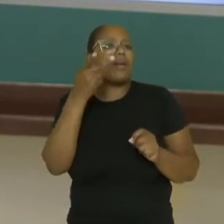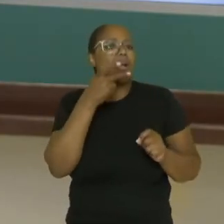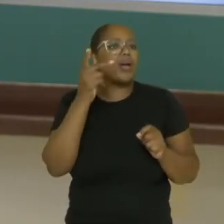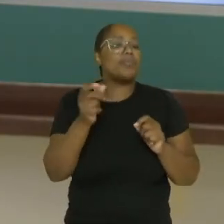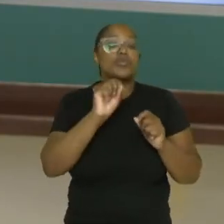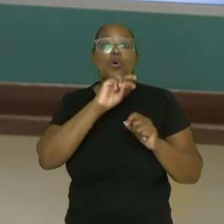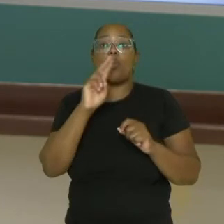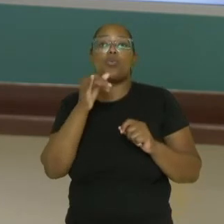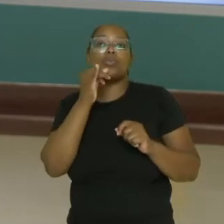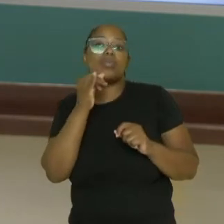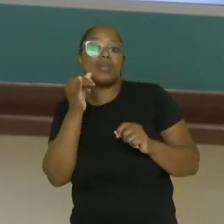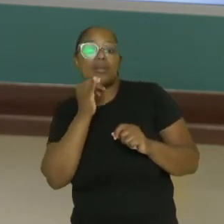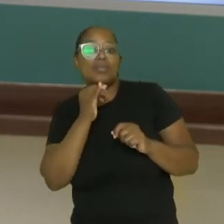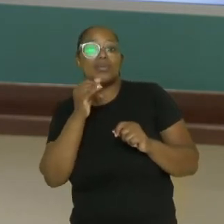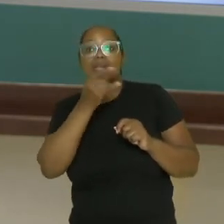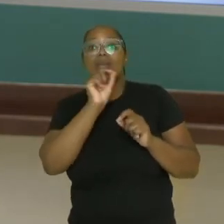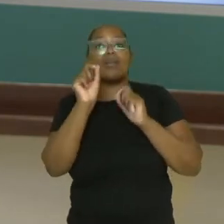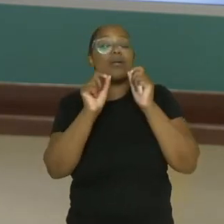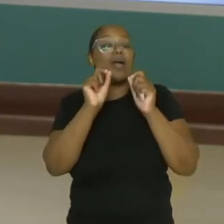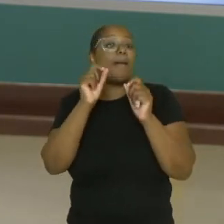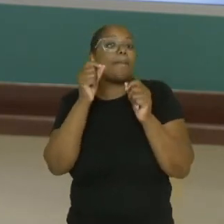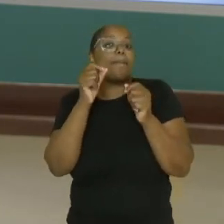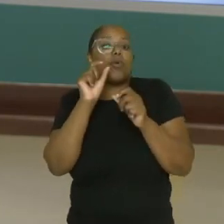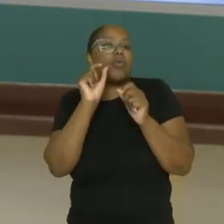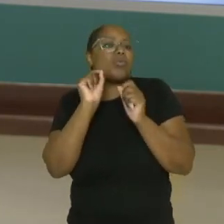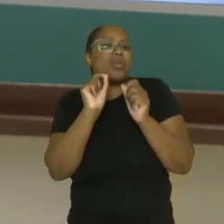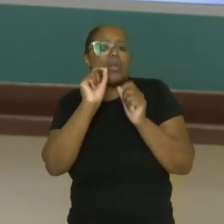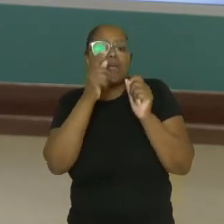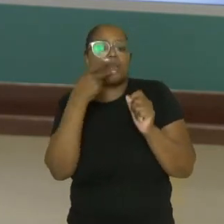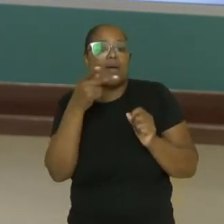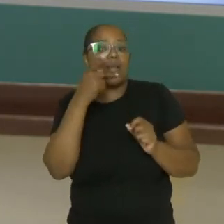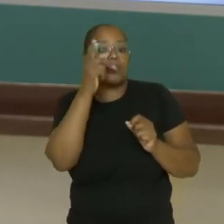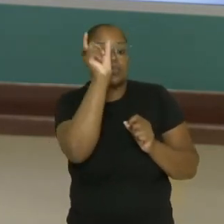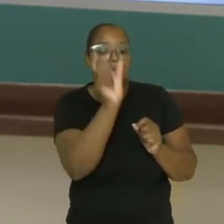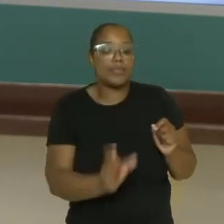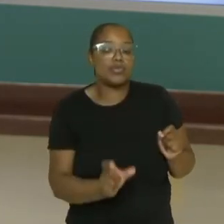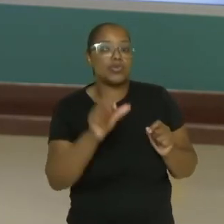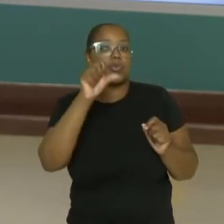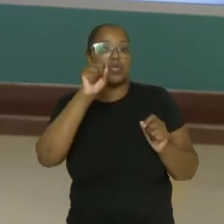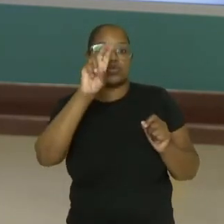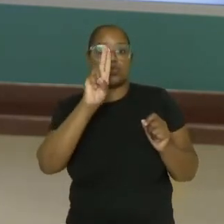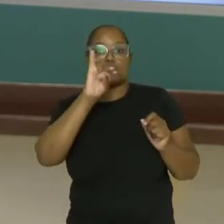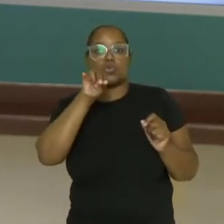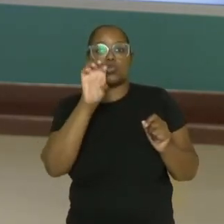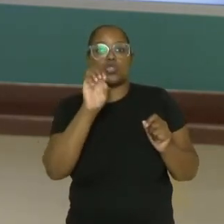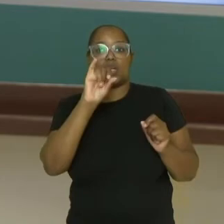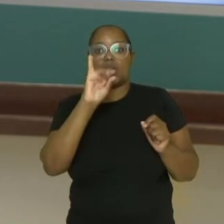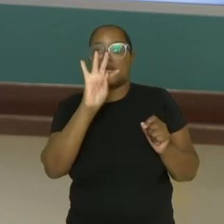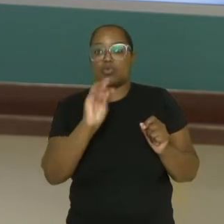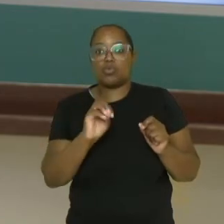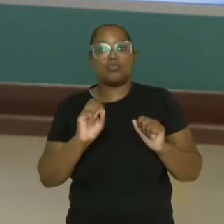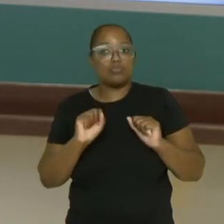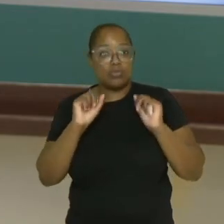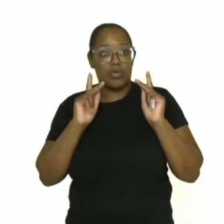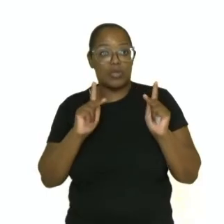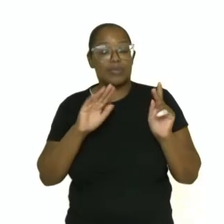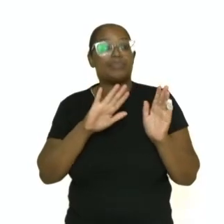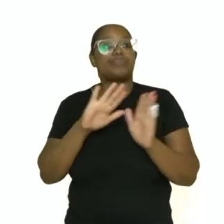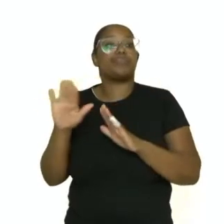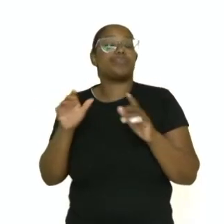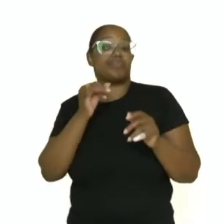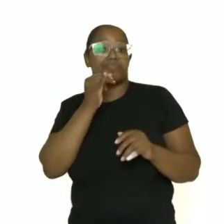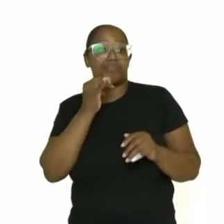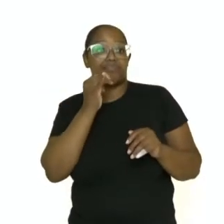falamos, E o predicado é o que falamos sobre esse sujeito, necessariamente, tá bom? Olha